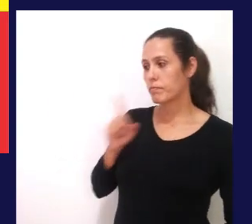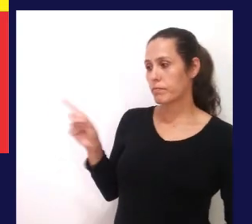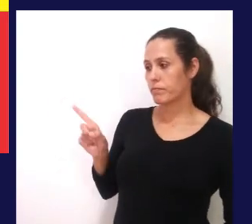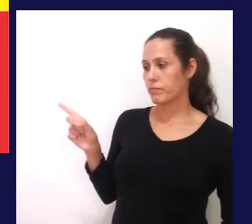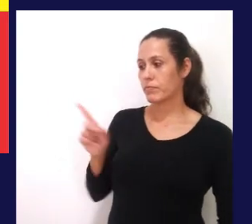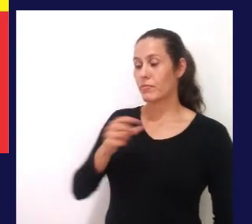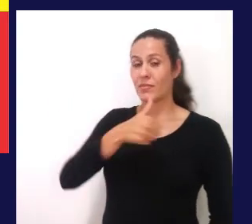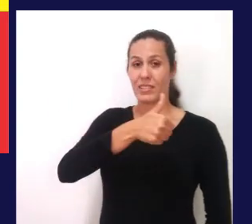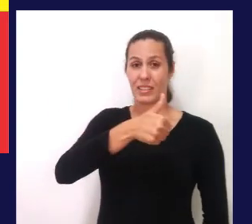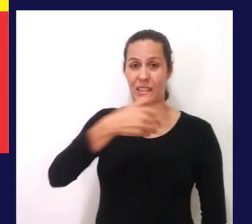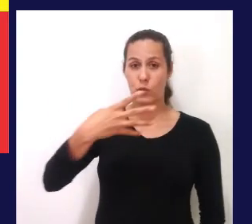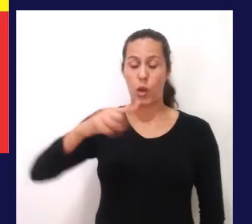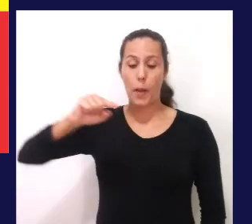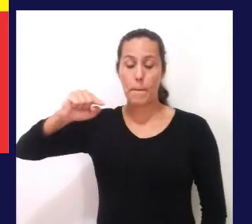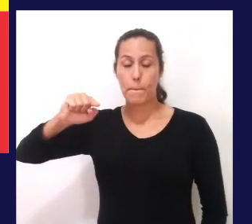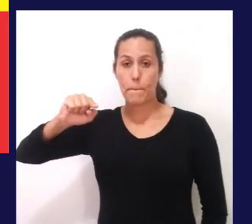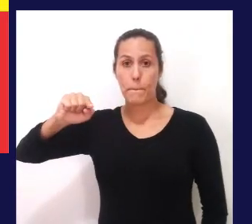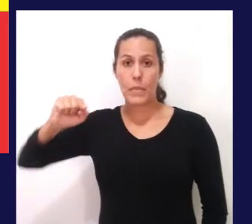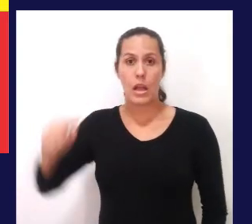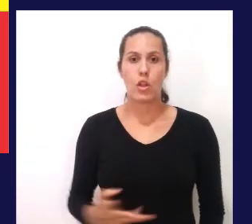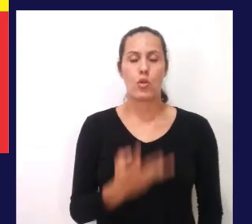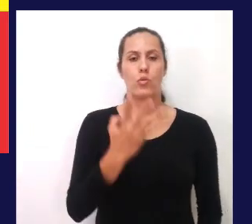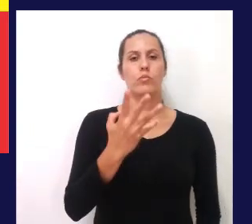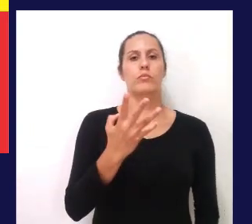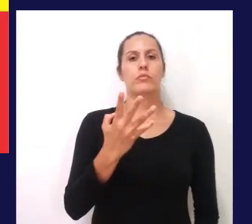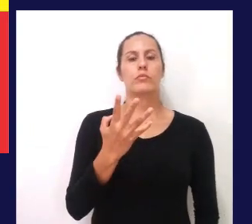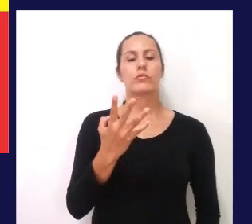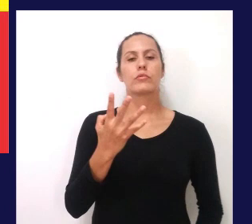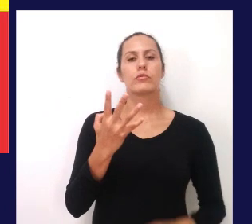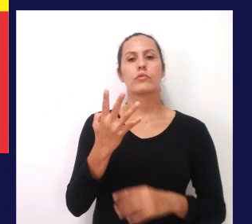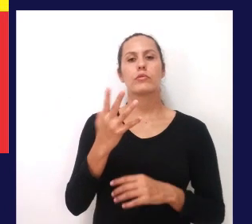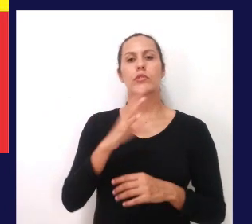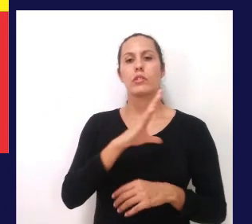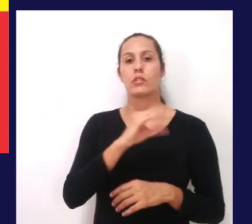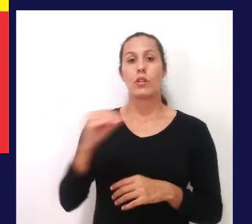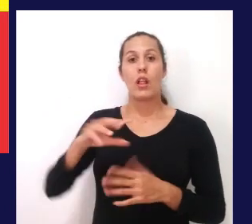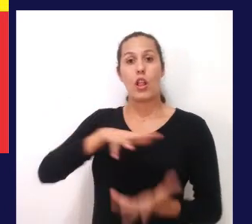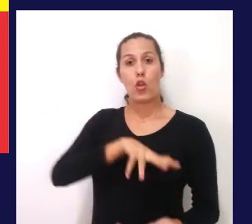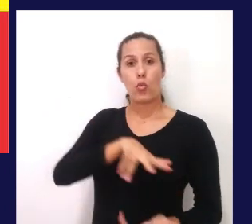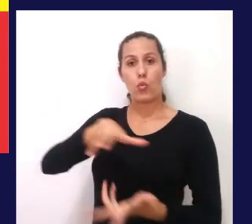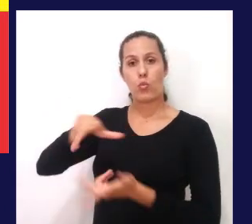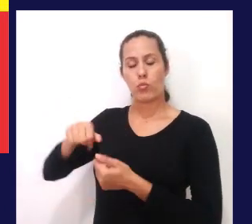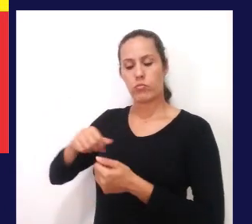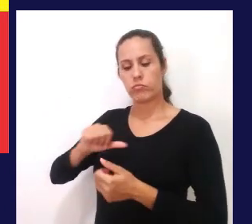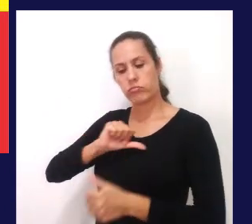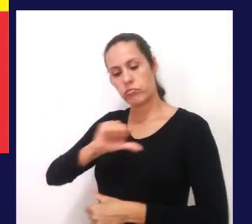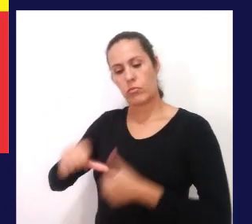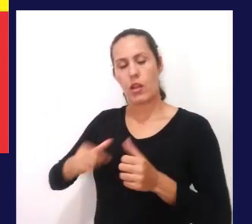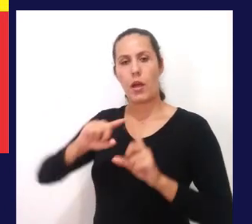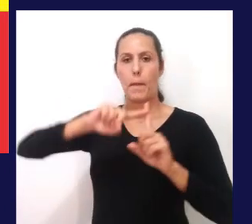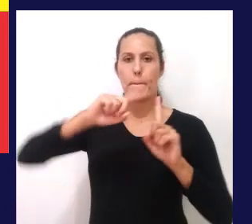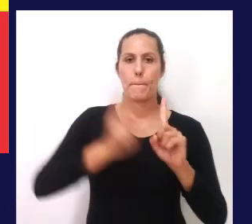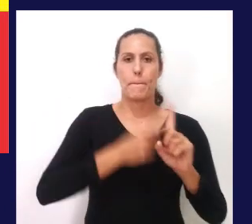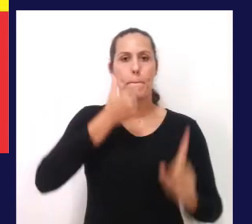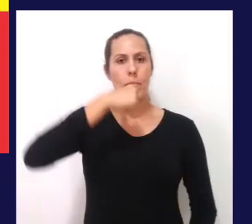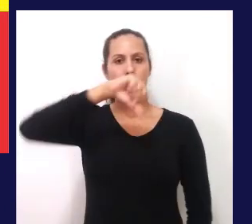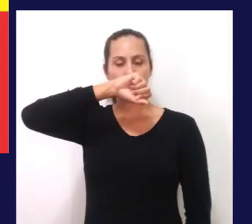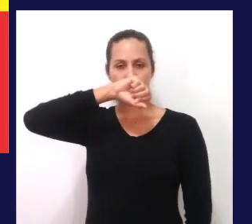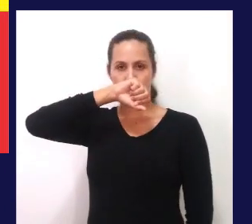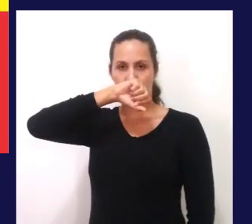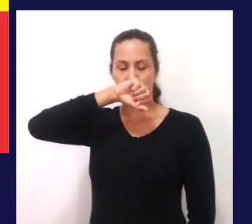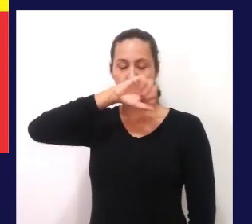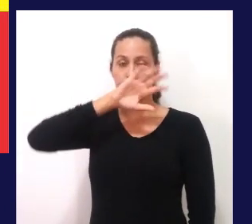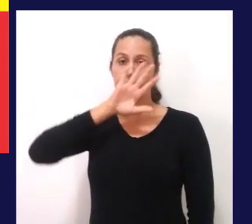telinha. 14 milhões de adolescentes no mundo tornam-se mães a cada ano. Desde 2000, o número